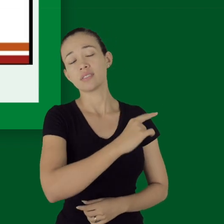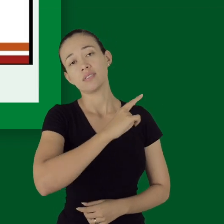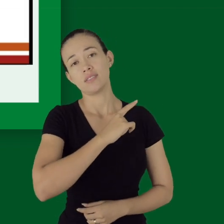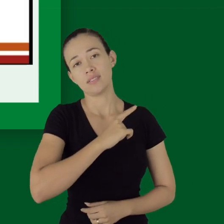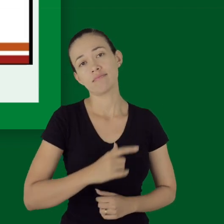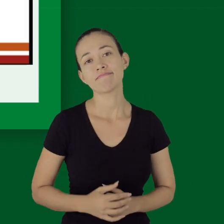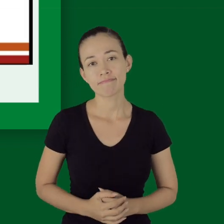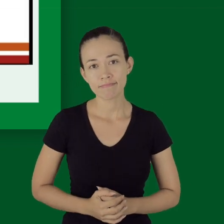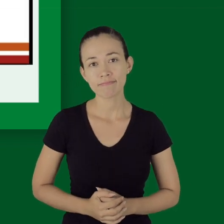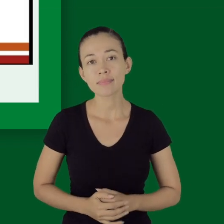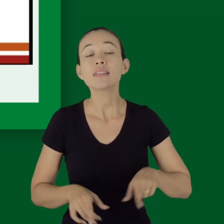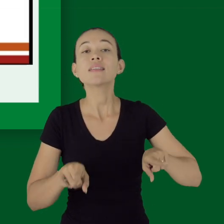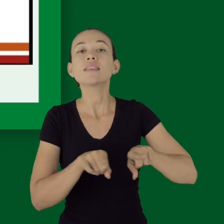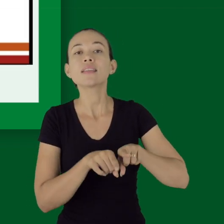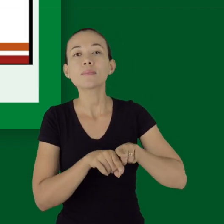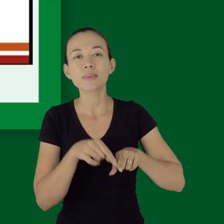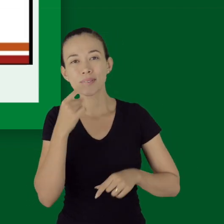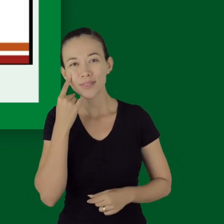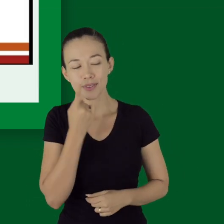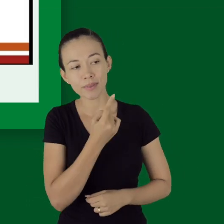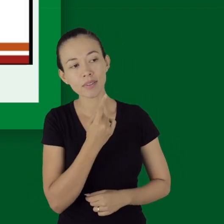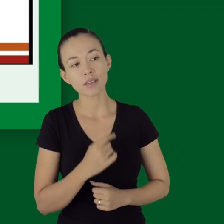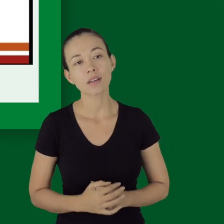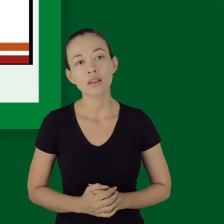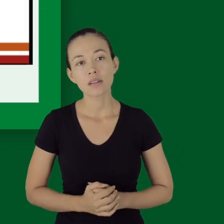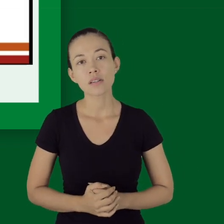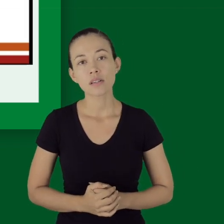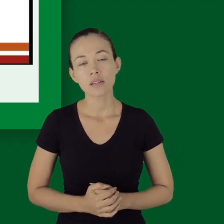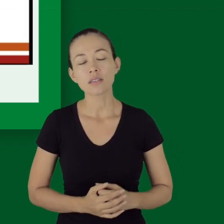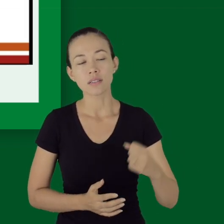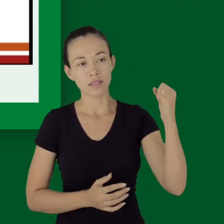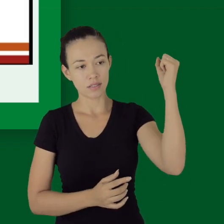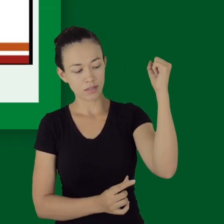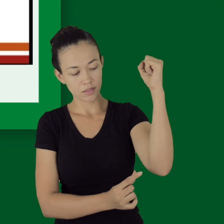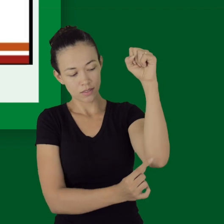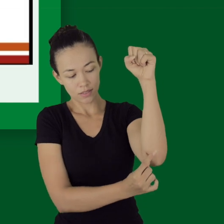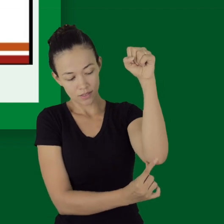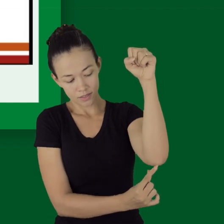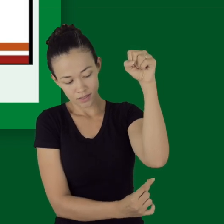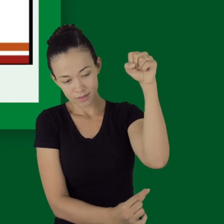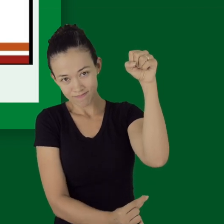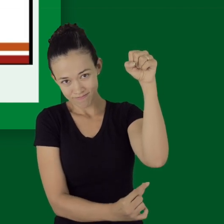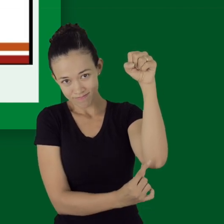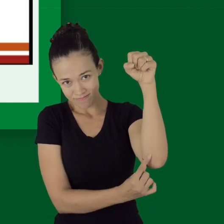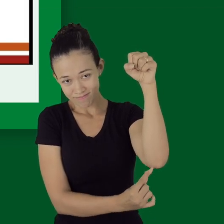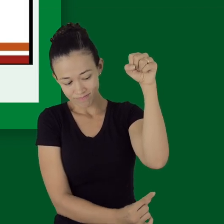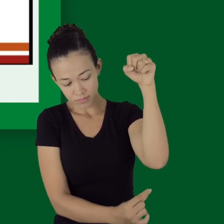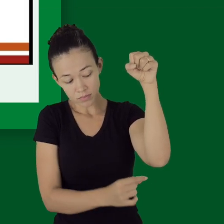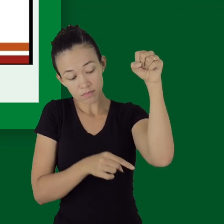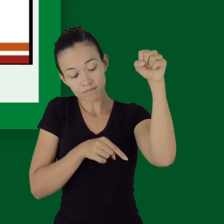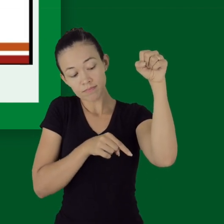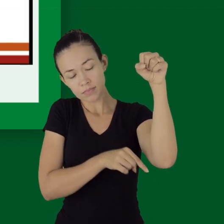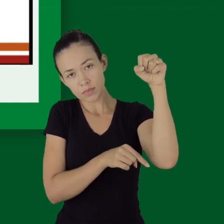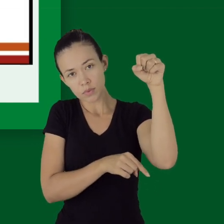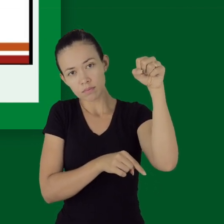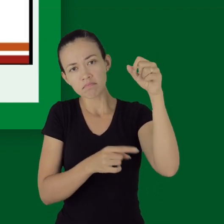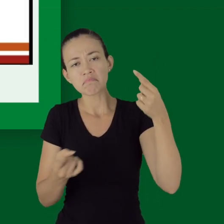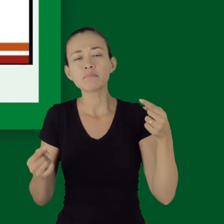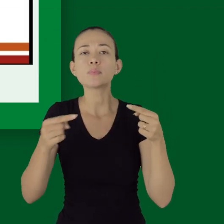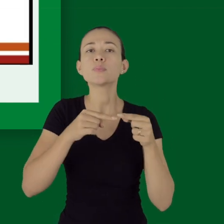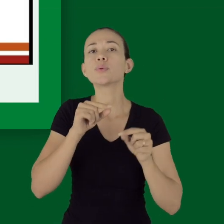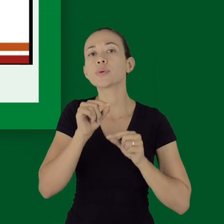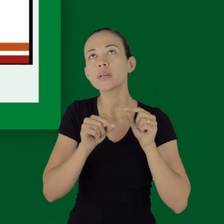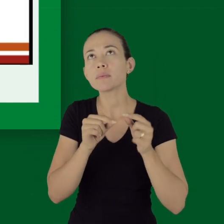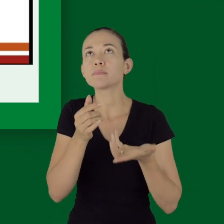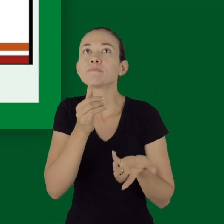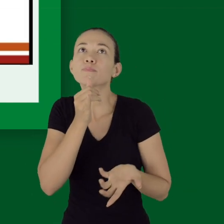sacrais, onde você tem, às vezes, perda ali, né? A reflexia aí dos esfíncteres, né? Então, o paciente,